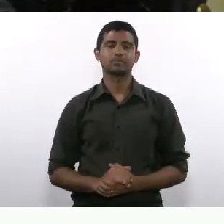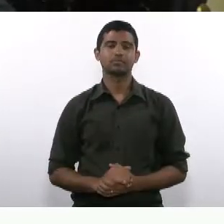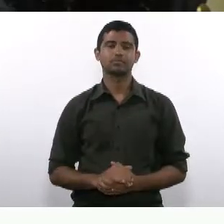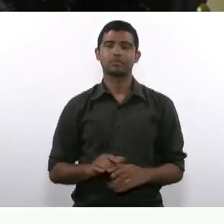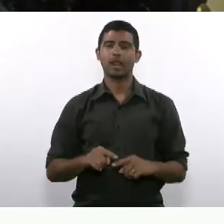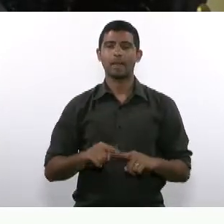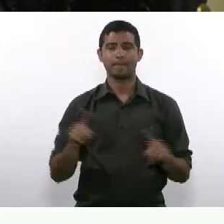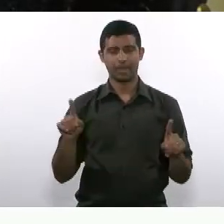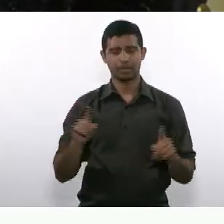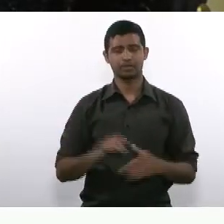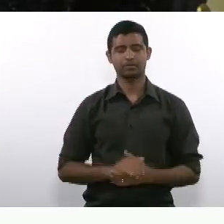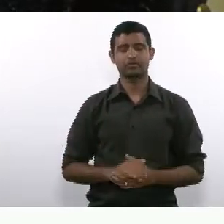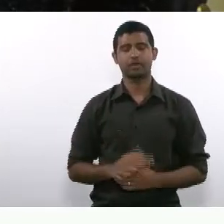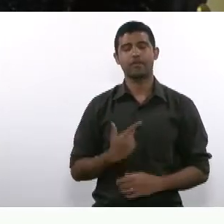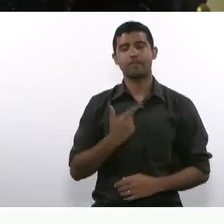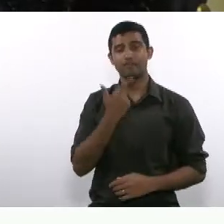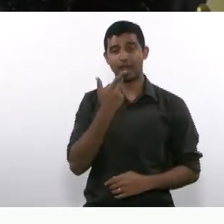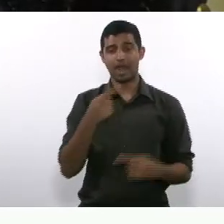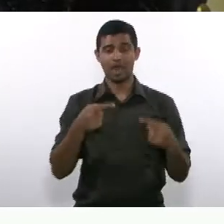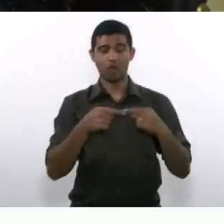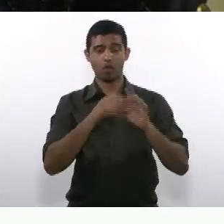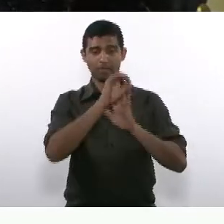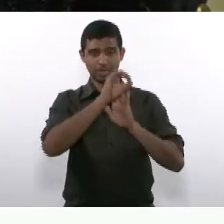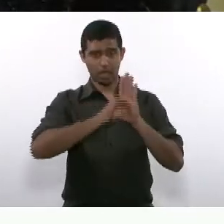Mas, especificamente no que tange ao orçamento,